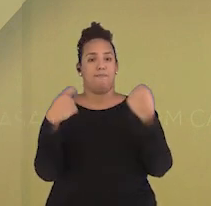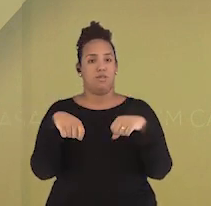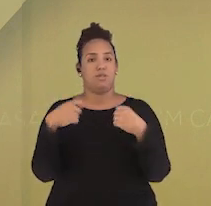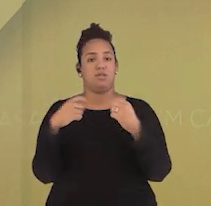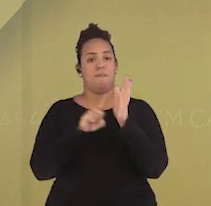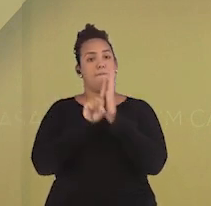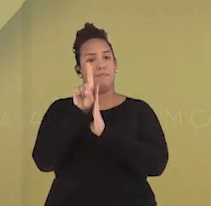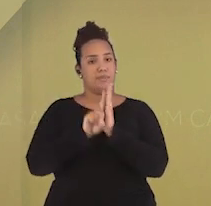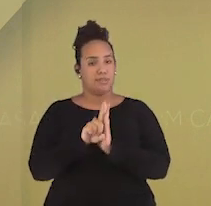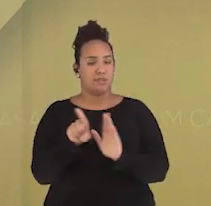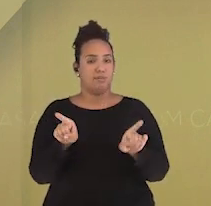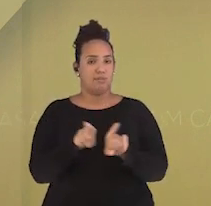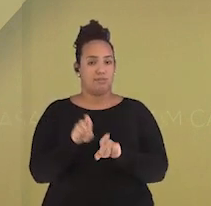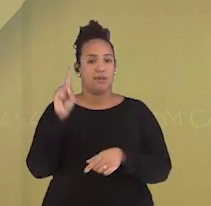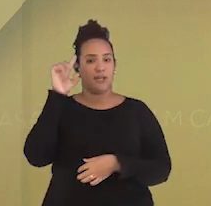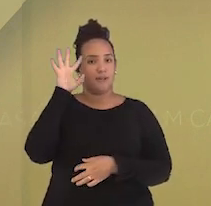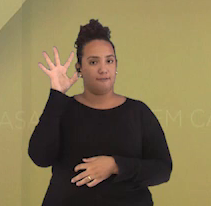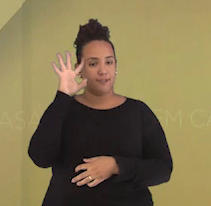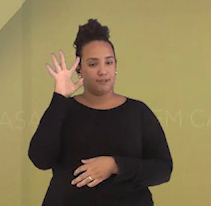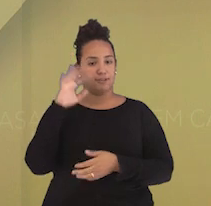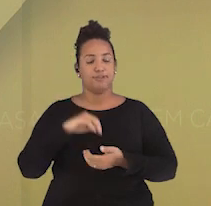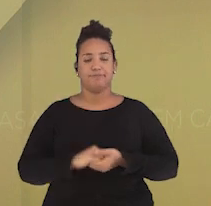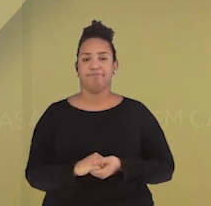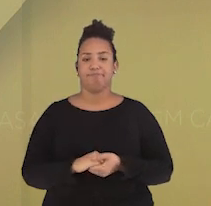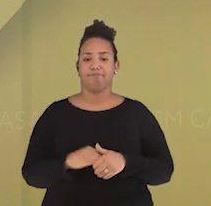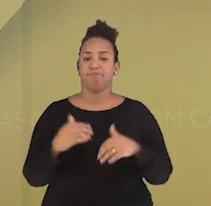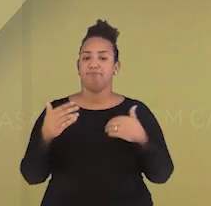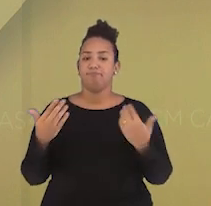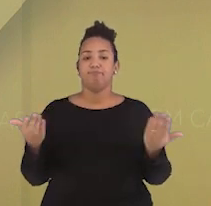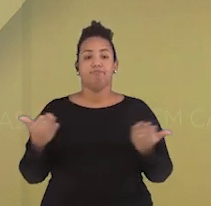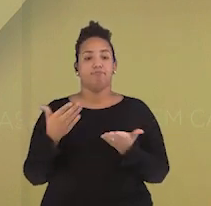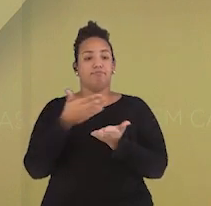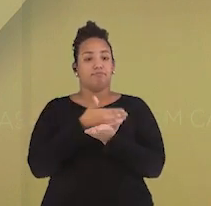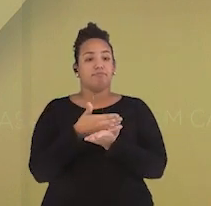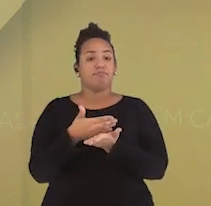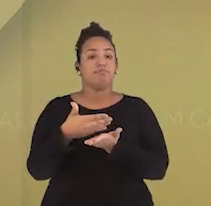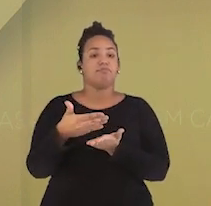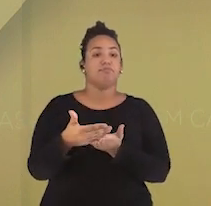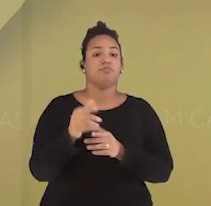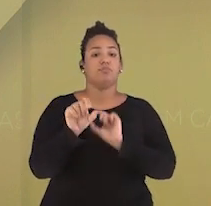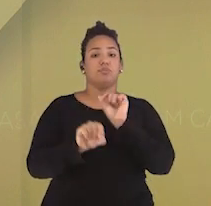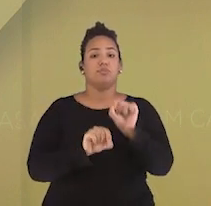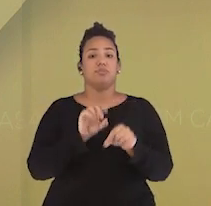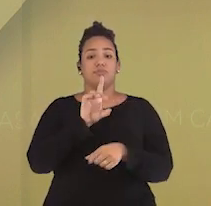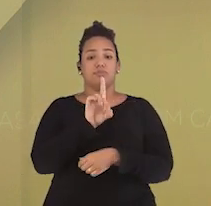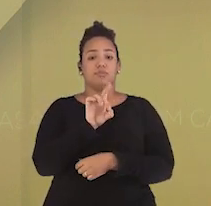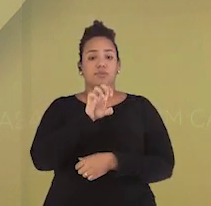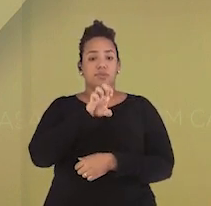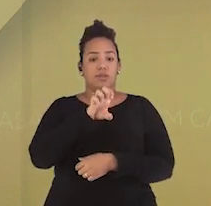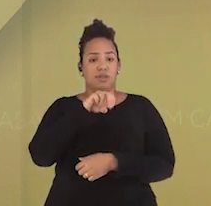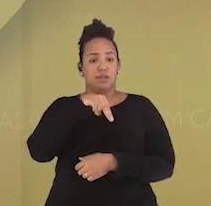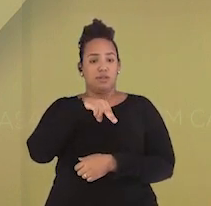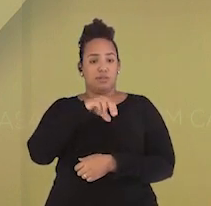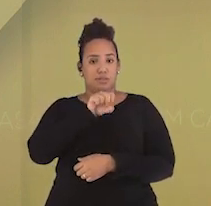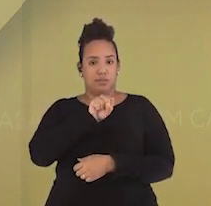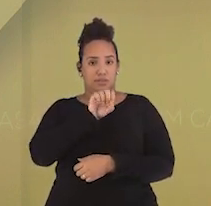refletir. Então vamos lá. Vamos começar a entender sobre densidade